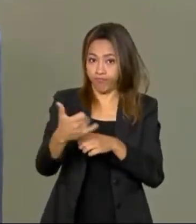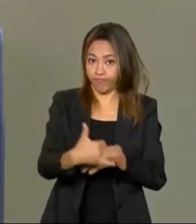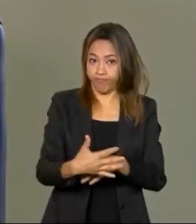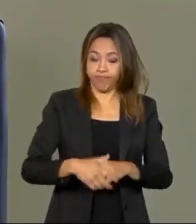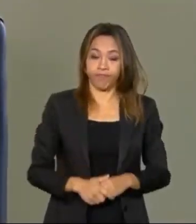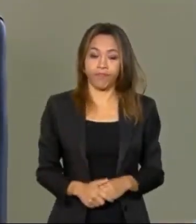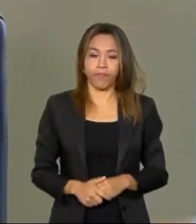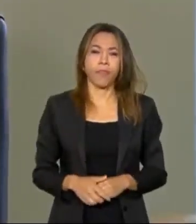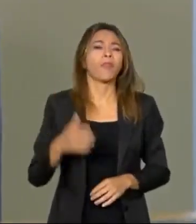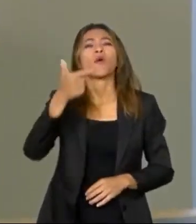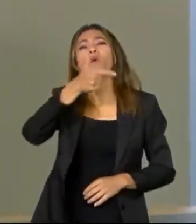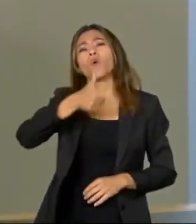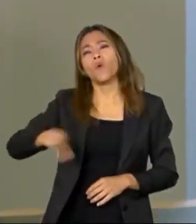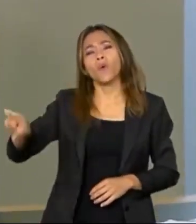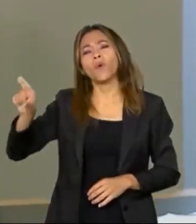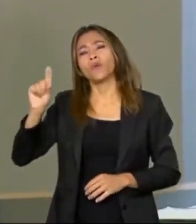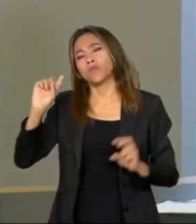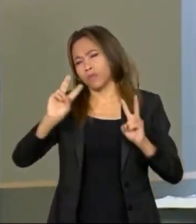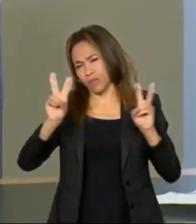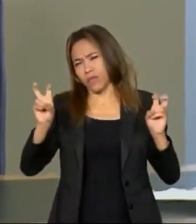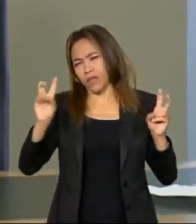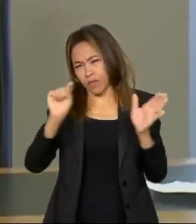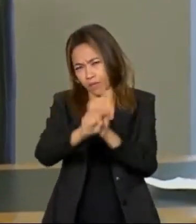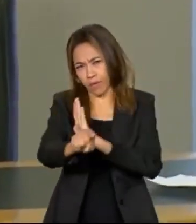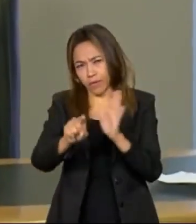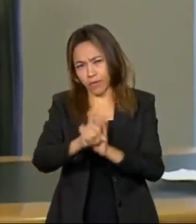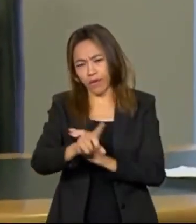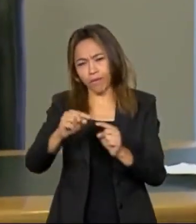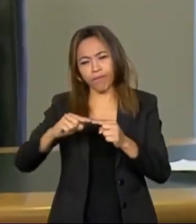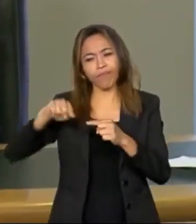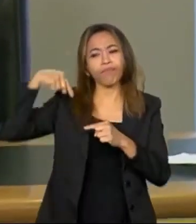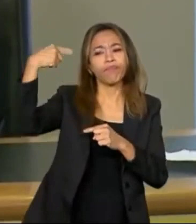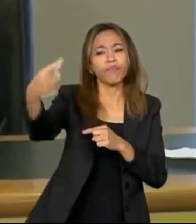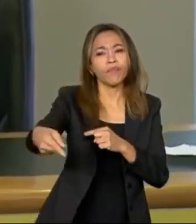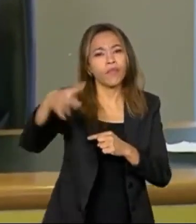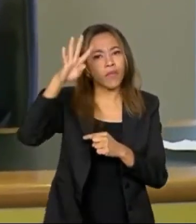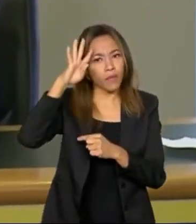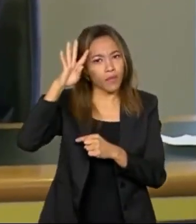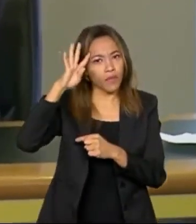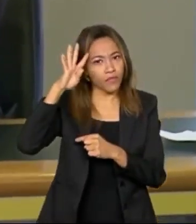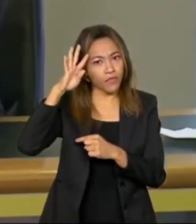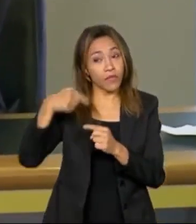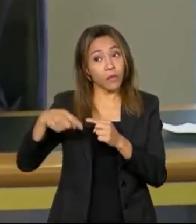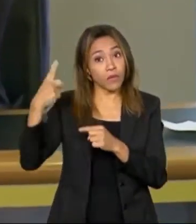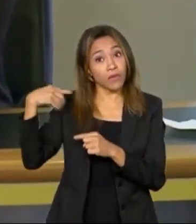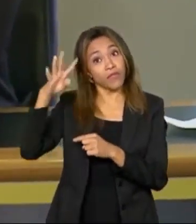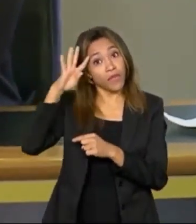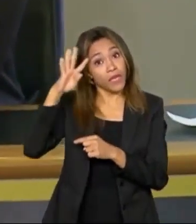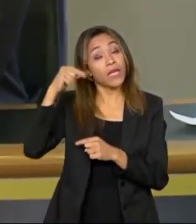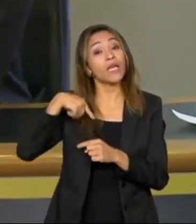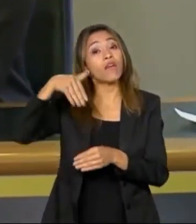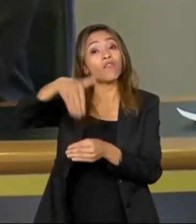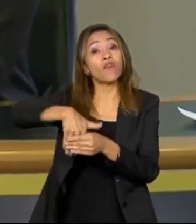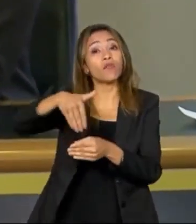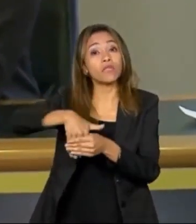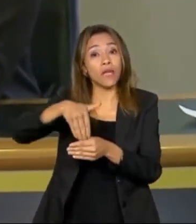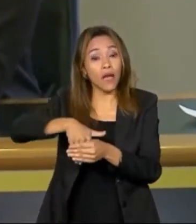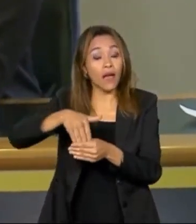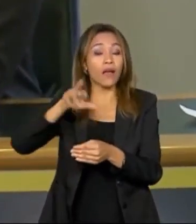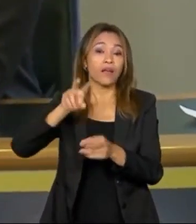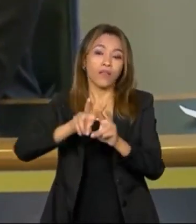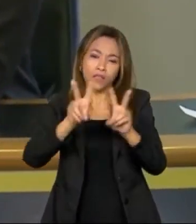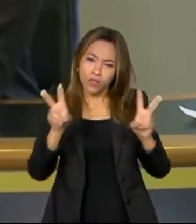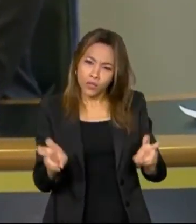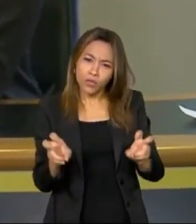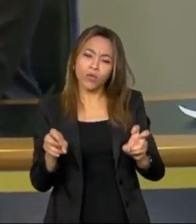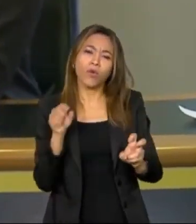Ministro, se me permite mudar um pouquinho de assunto, na quarta-feira a Comissão de Meio Ambiente do Senado ia votar aquele projeto que regula o mercado de carbono